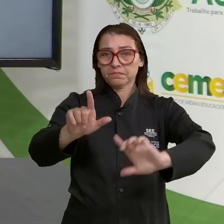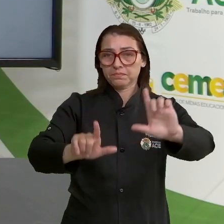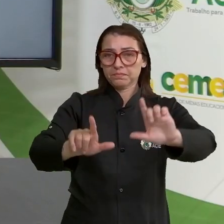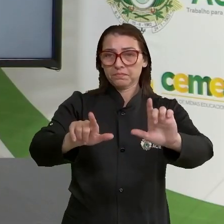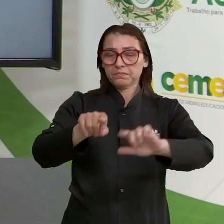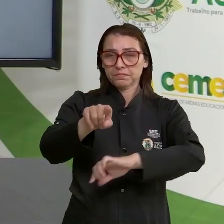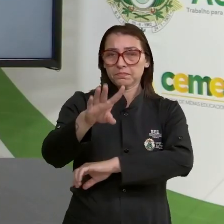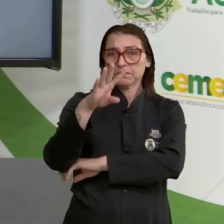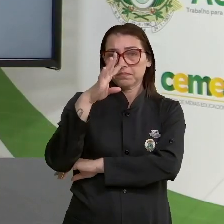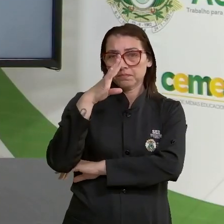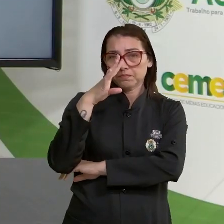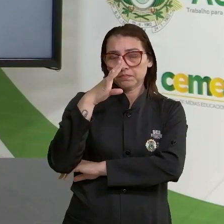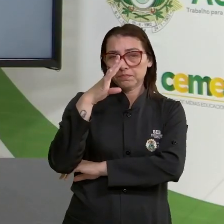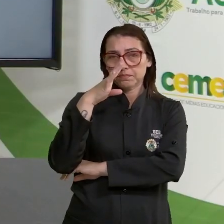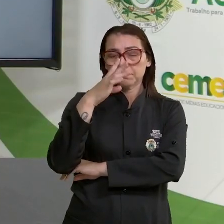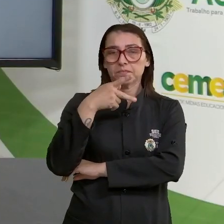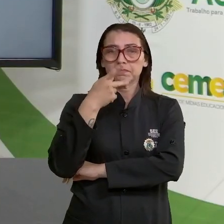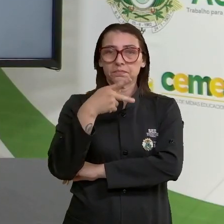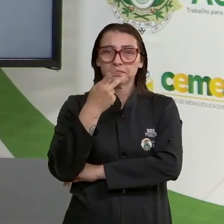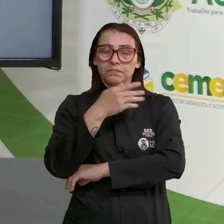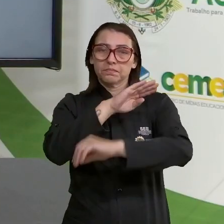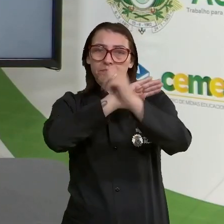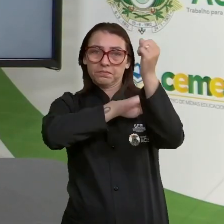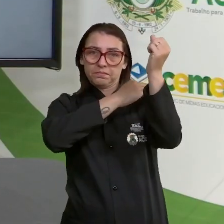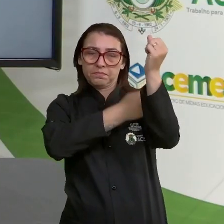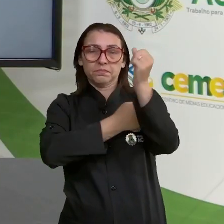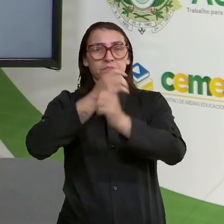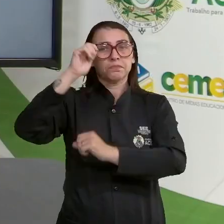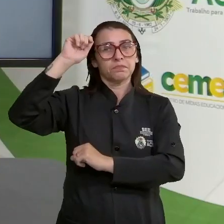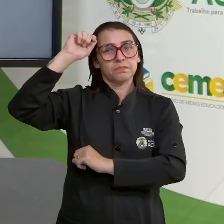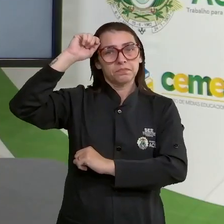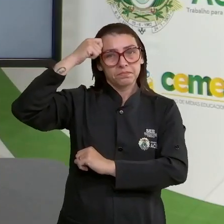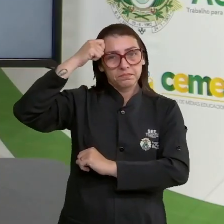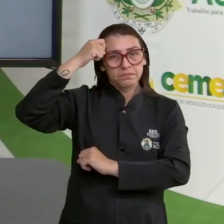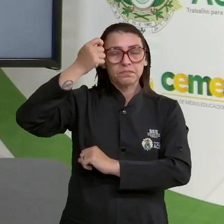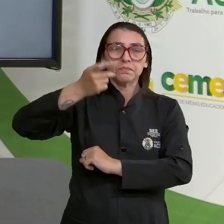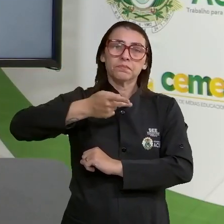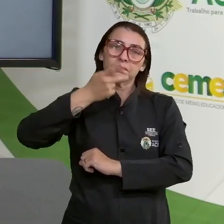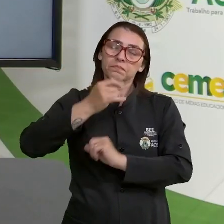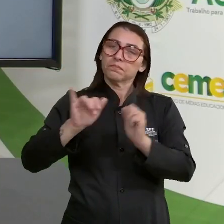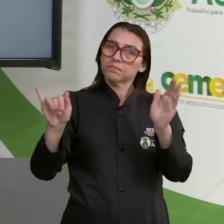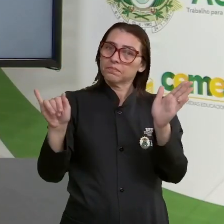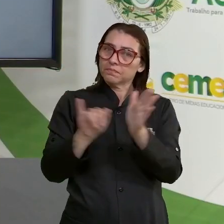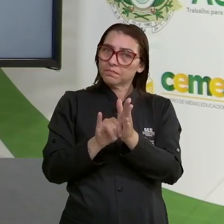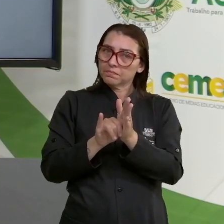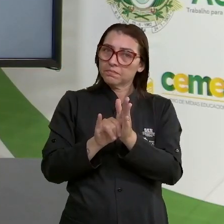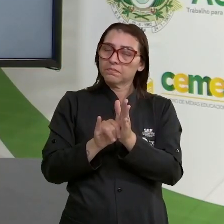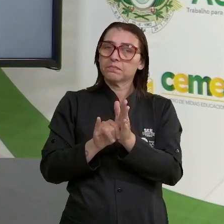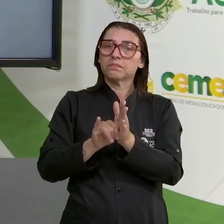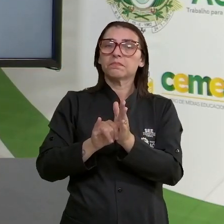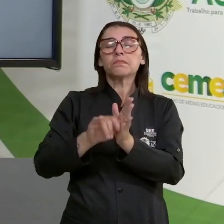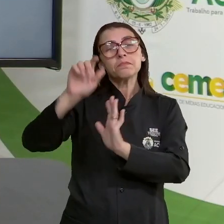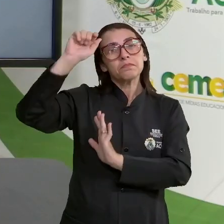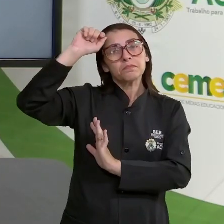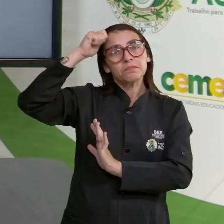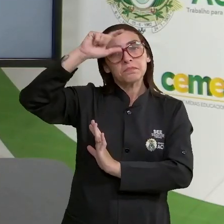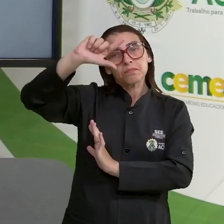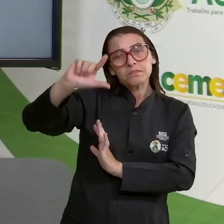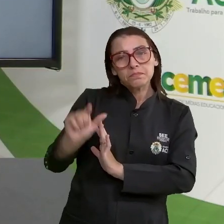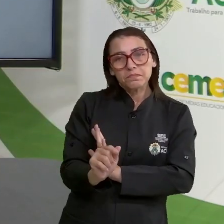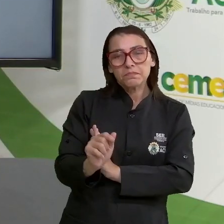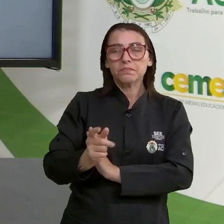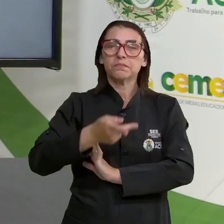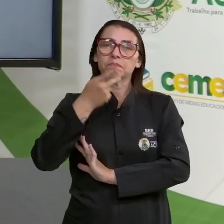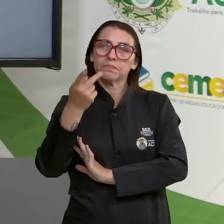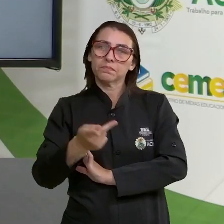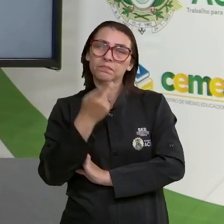acabou de assistir, que fala de empoderamento negro, que fala de identidade afro-americana, que fala